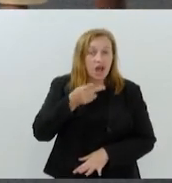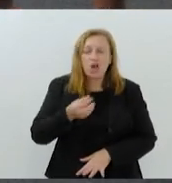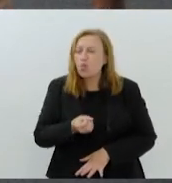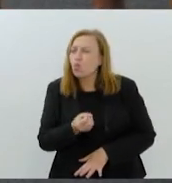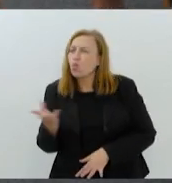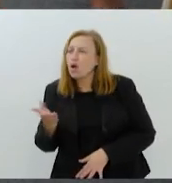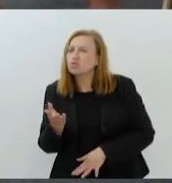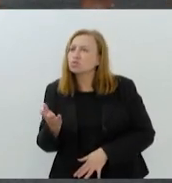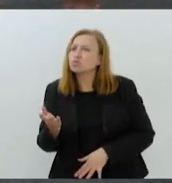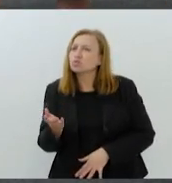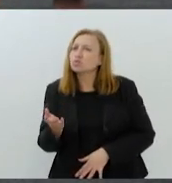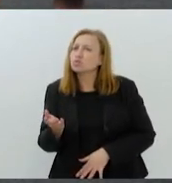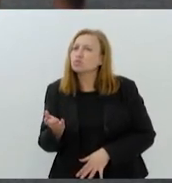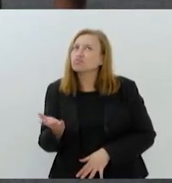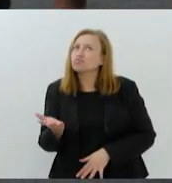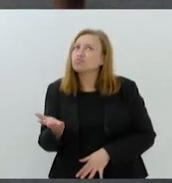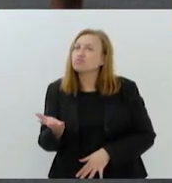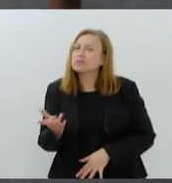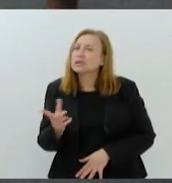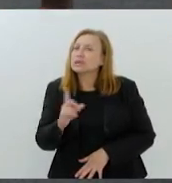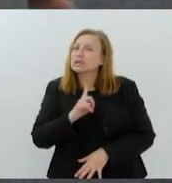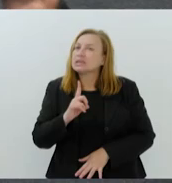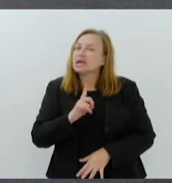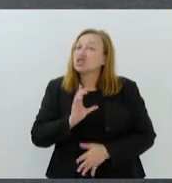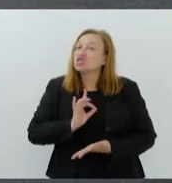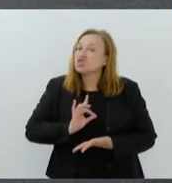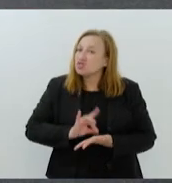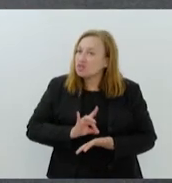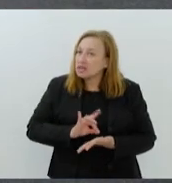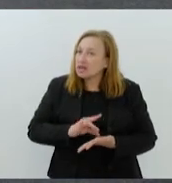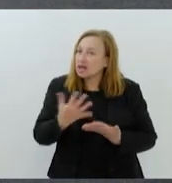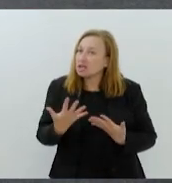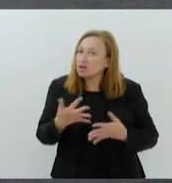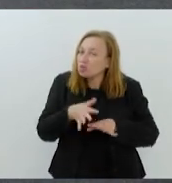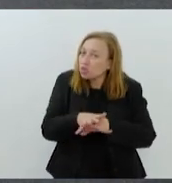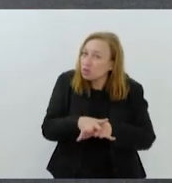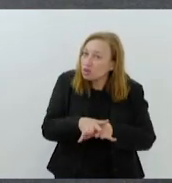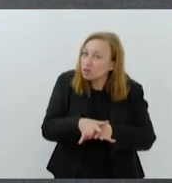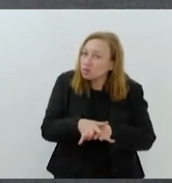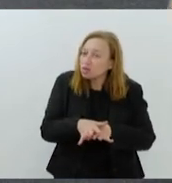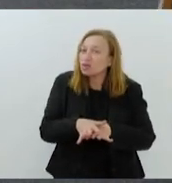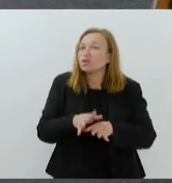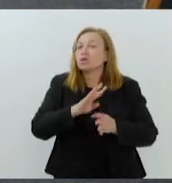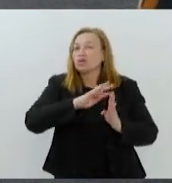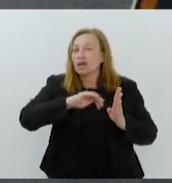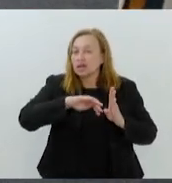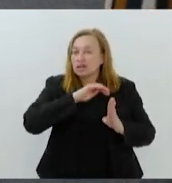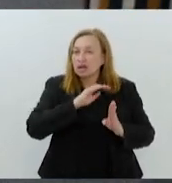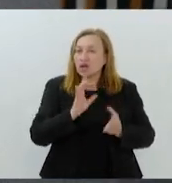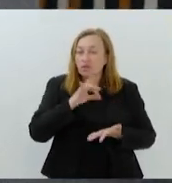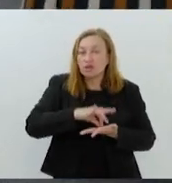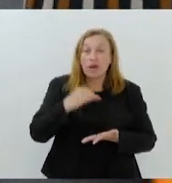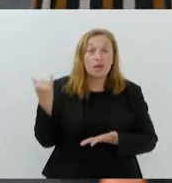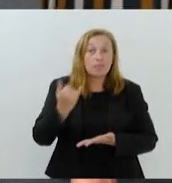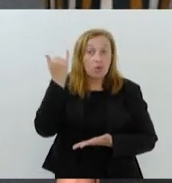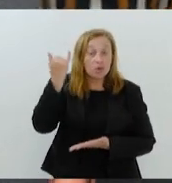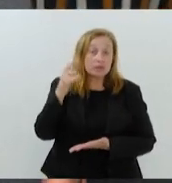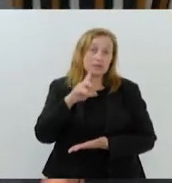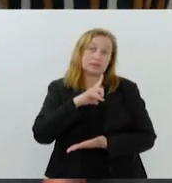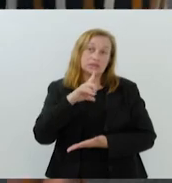quanto ter de verdade incluído no nosso calendário oficial a importância de se